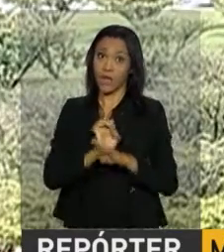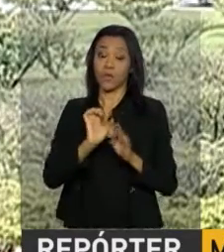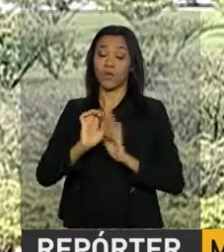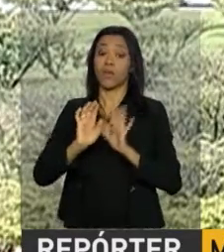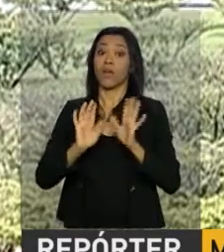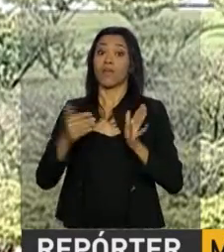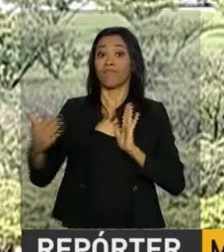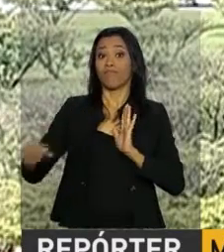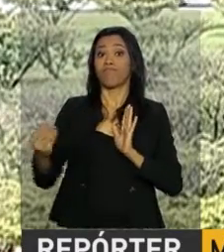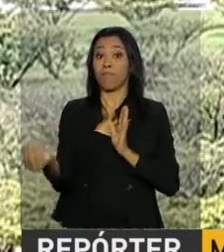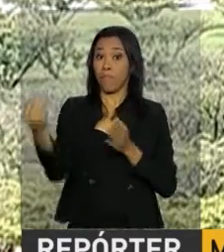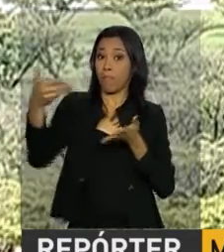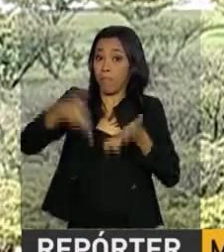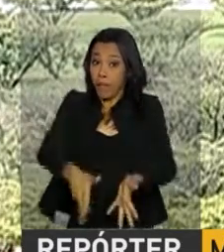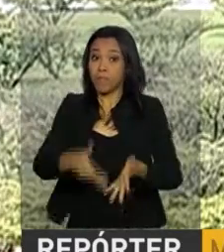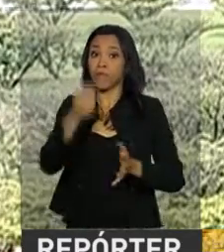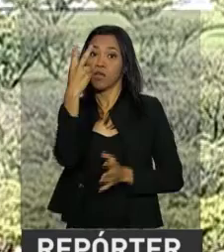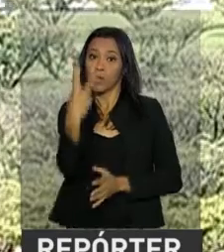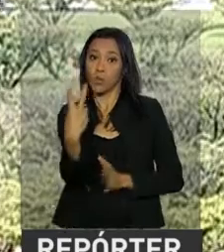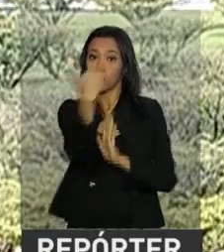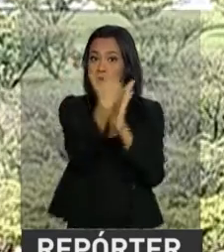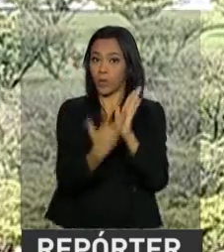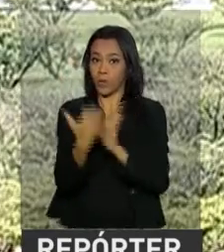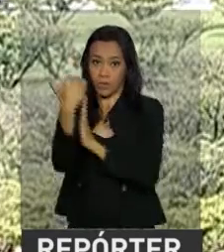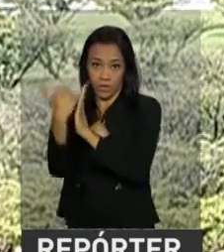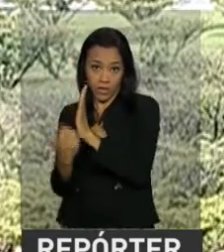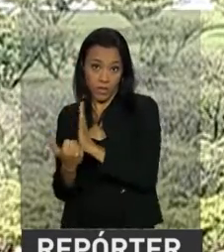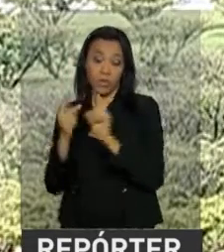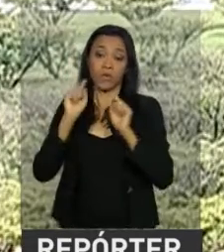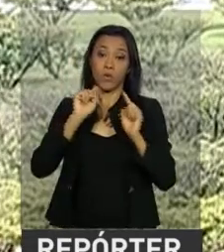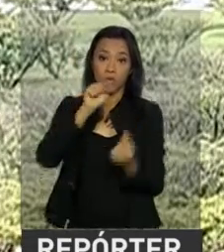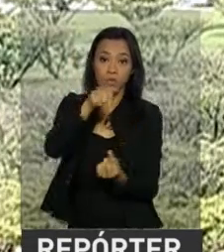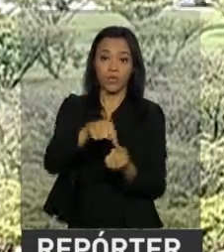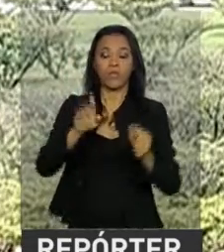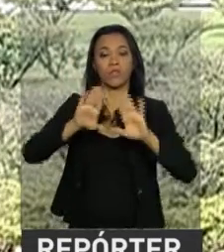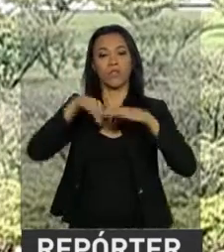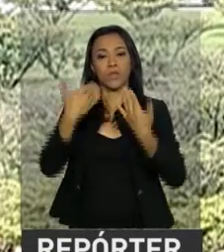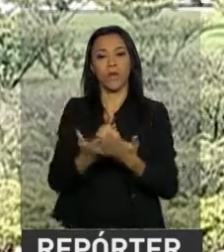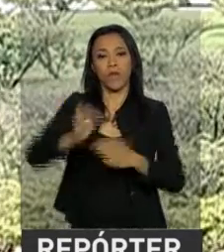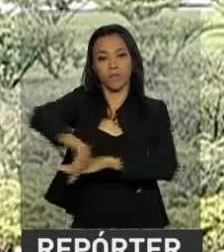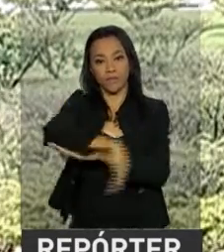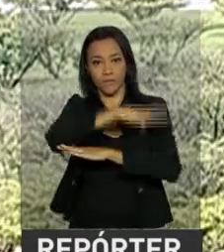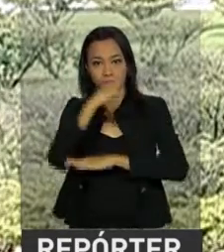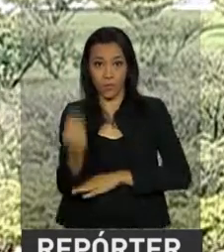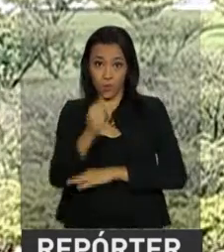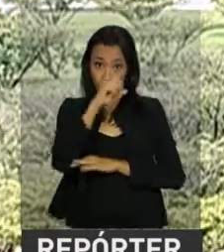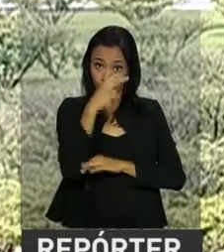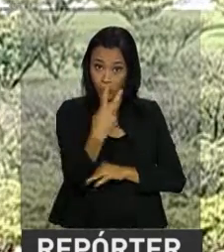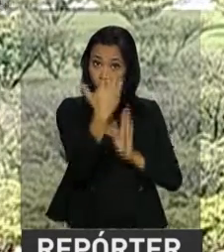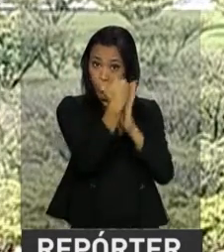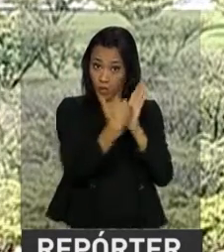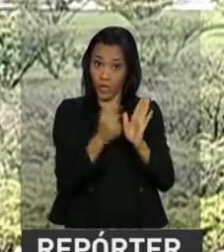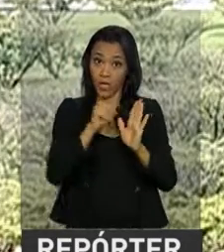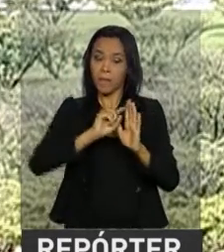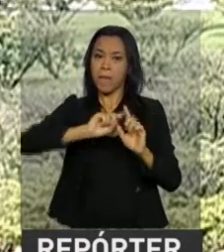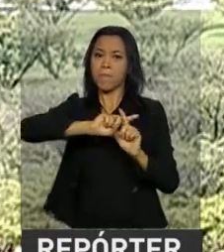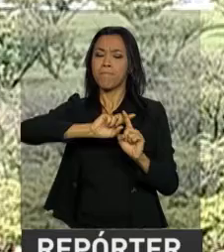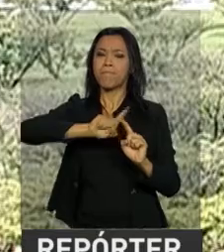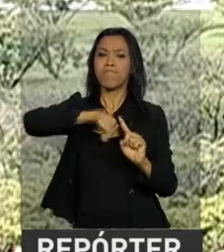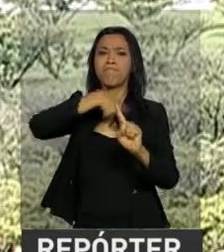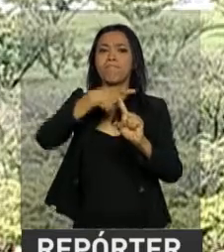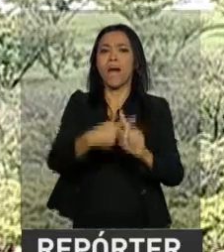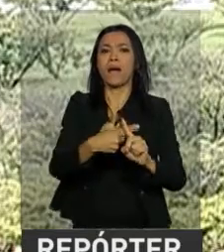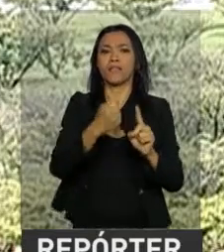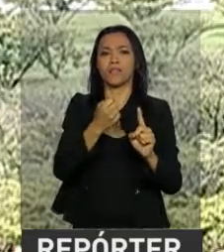do Ministério da Educação para ampliar a jornada escolar. Os dois programas são o Novo Mais Educação e